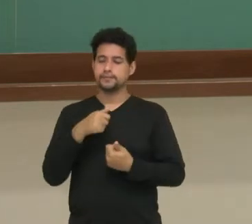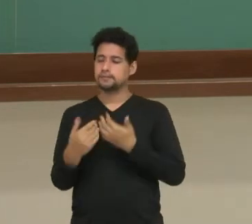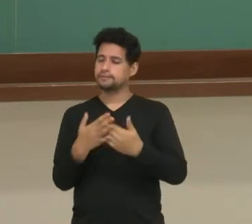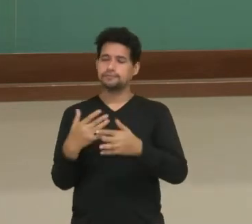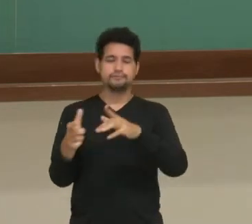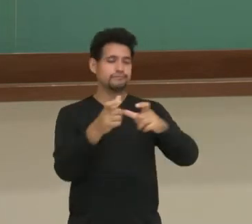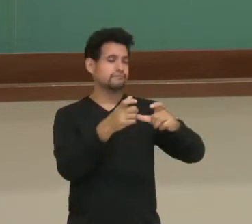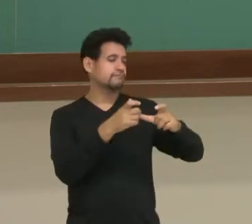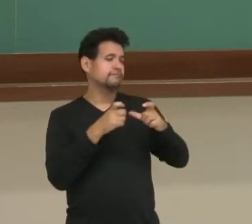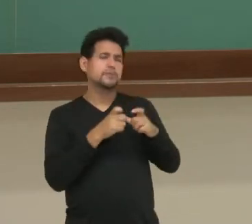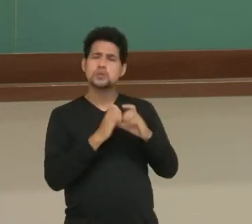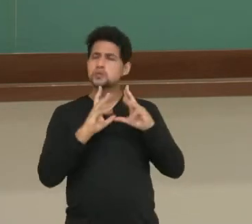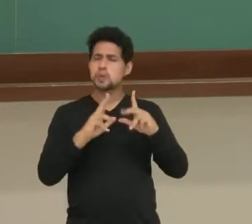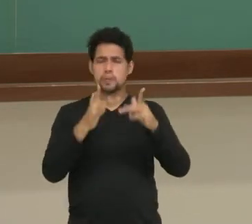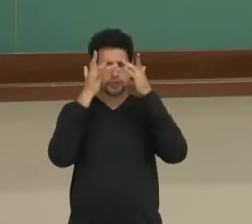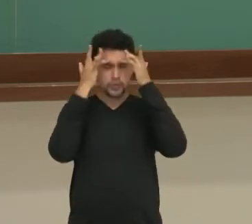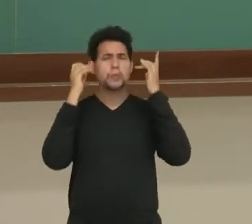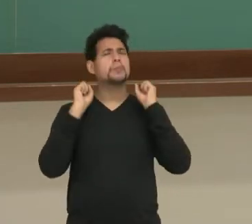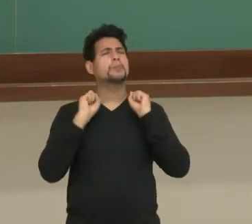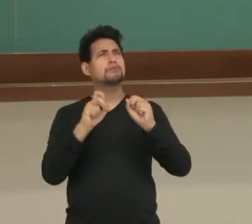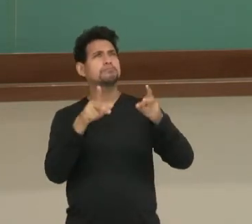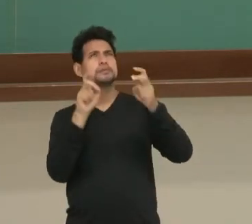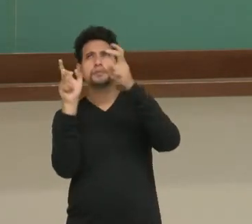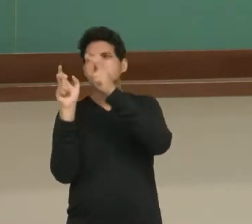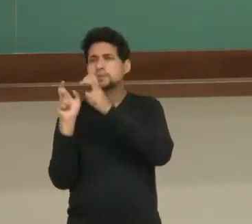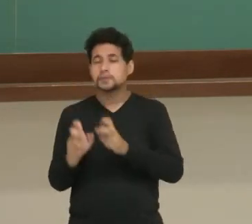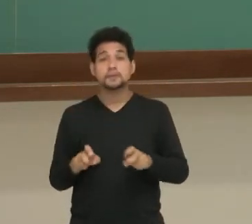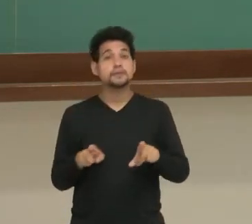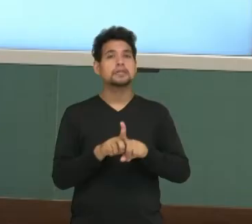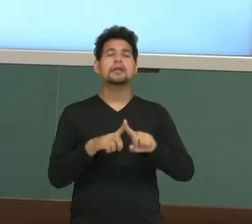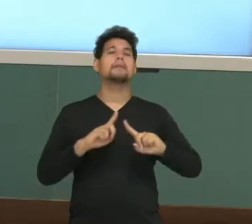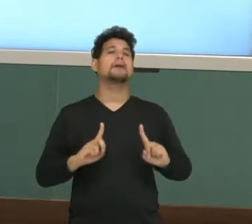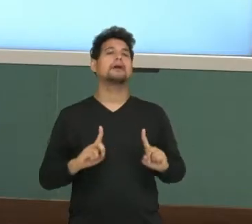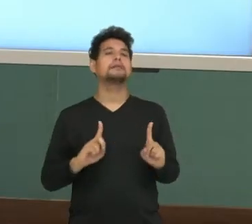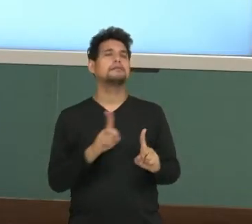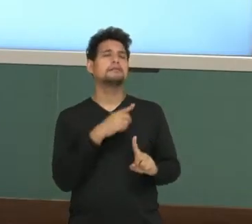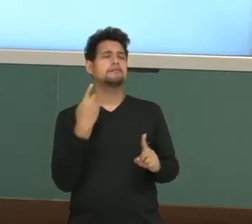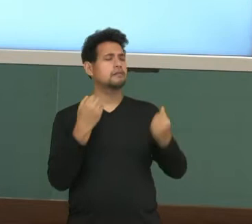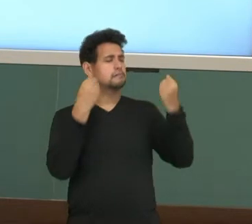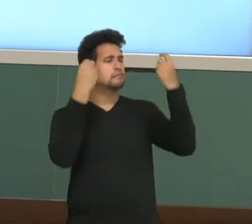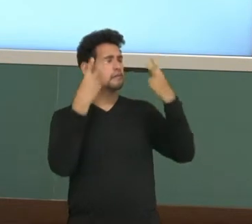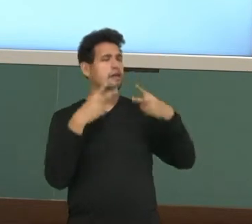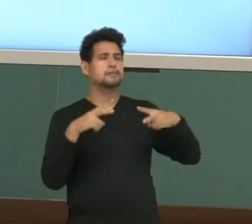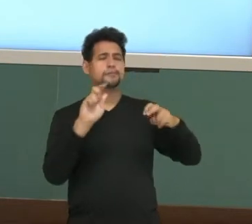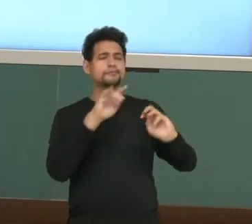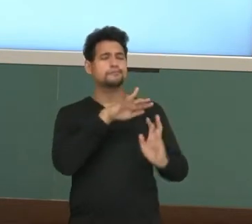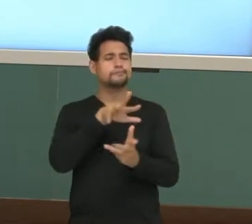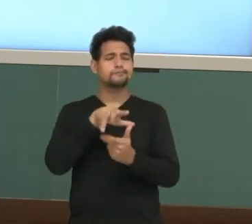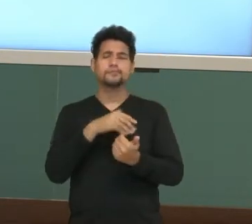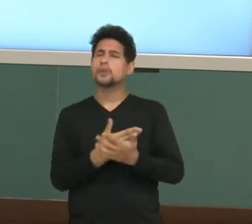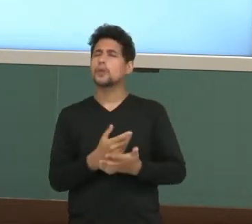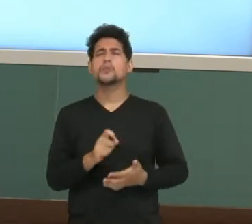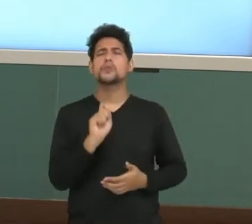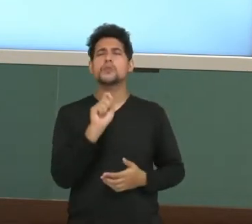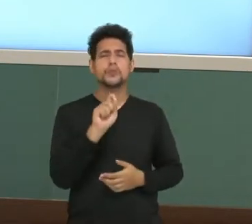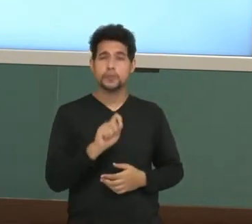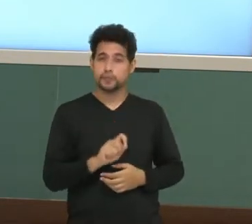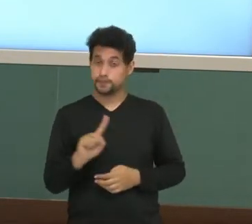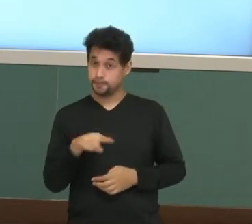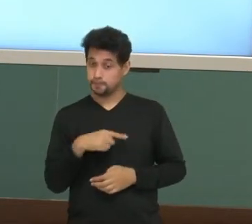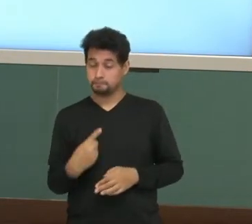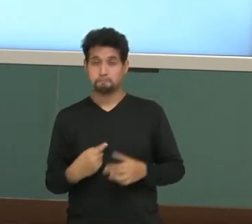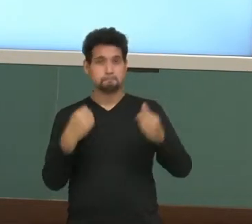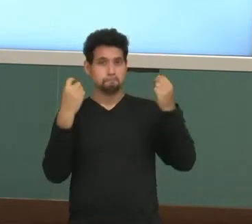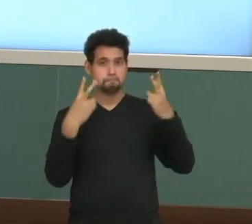esteja e para quem quer que esteja junto com você. E o que nós vamos falar da geografia nessa aula de hoje? Nós vamos falar um pouquinho